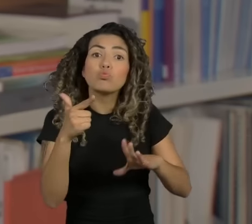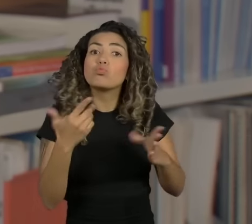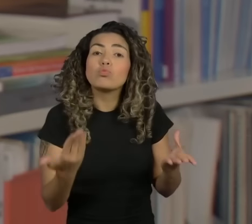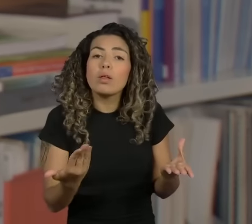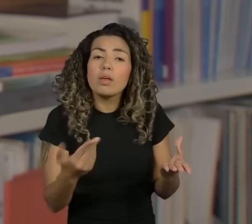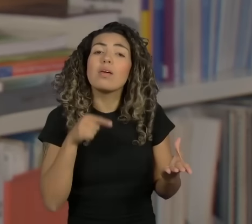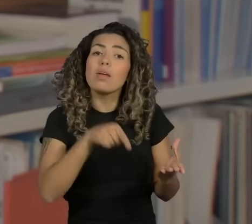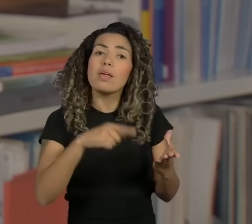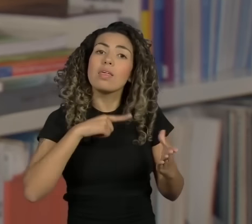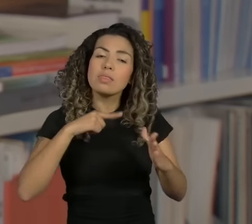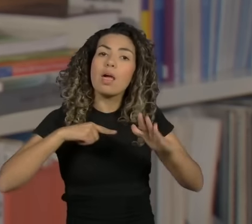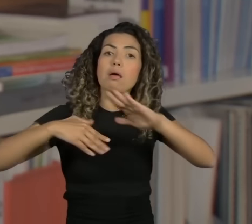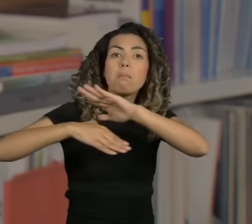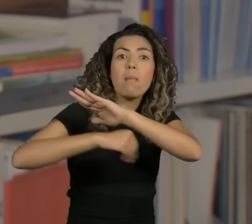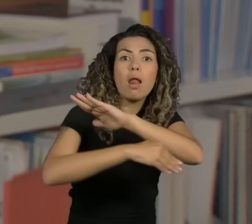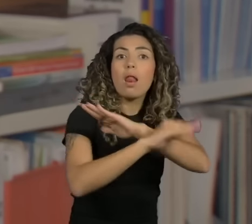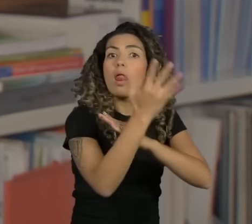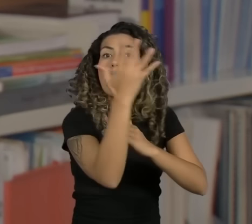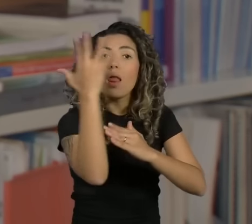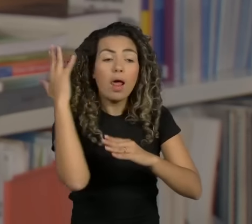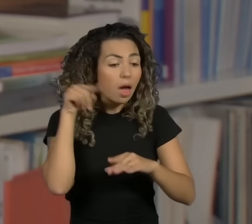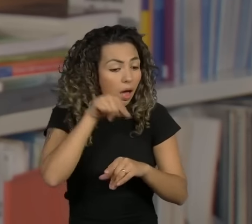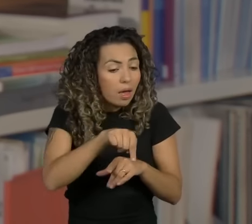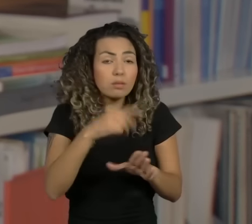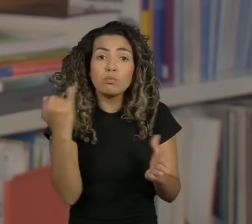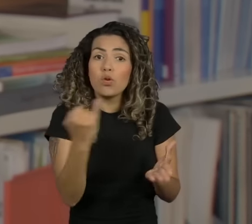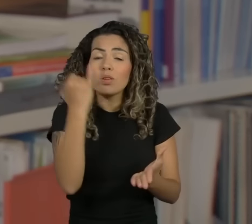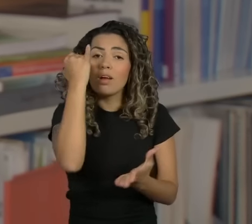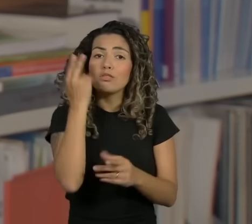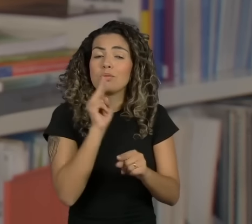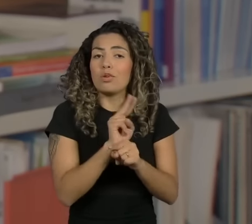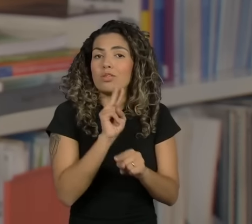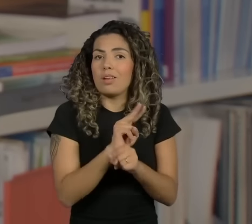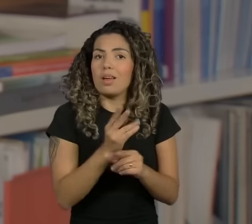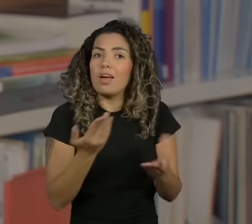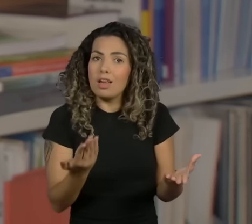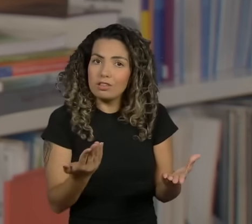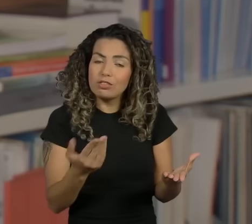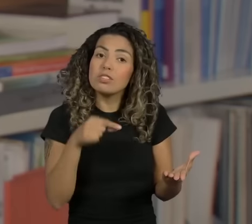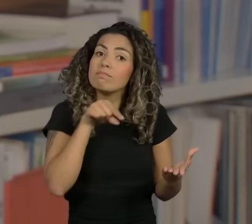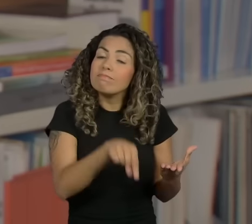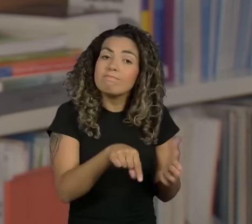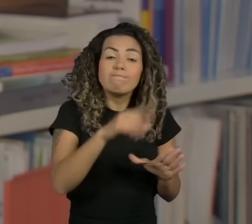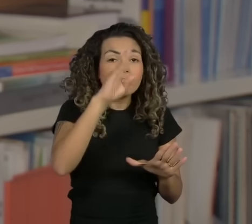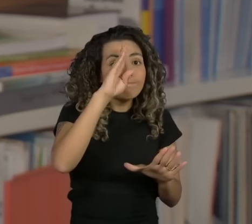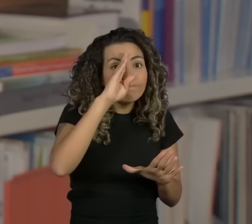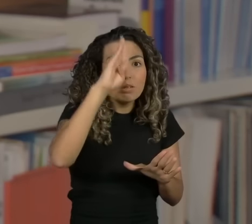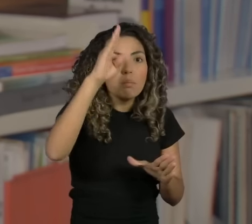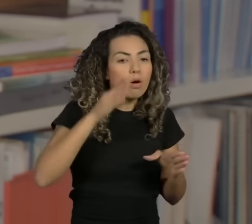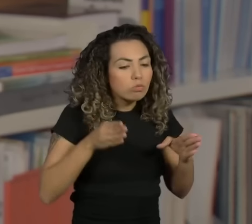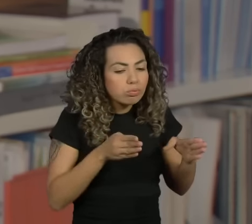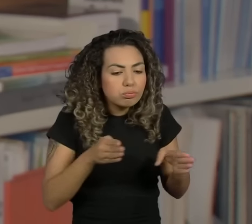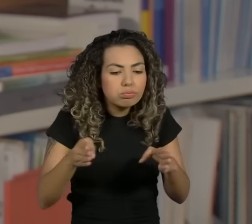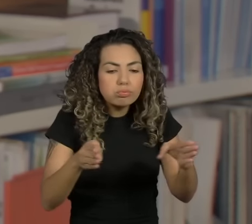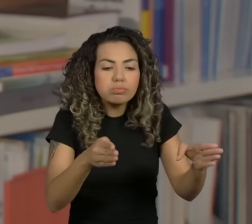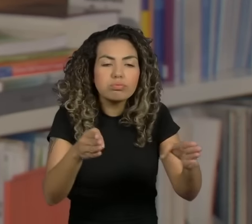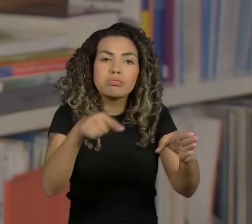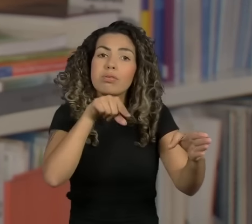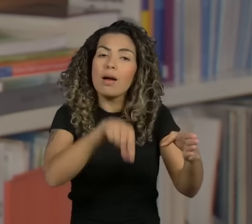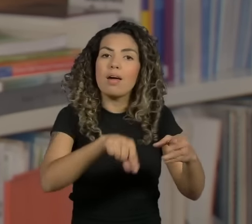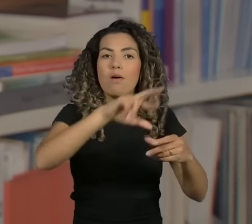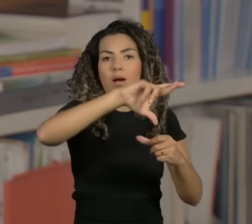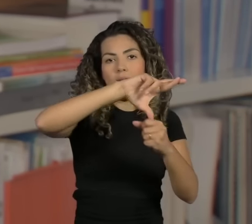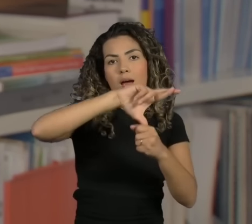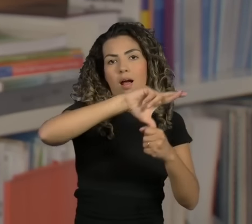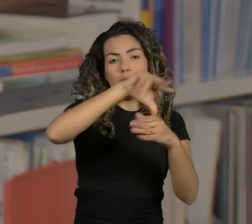da biodiversidade da floresta amazônica, mas aquele pode ser um dos maiores corredores de biodiversidade, né, do Caribe,